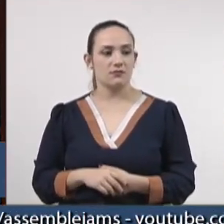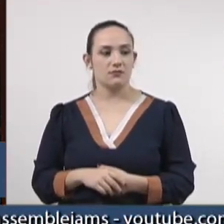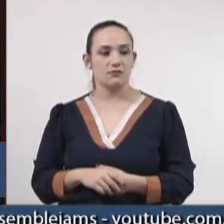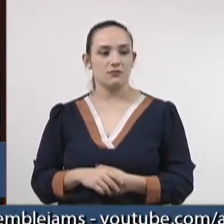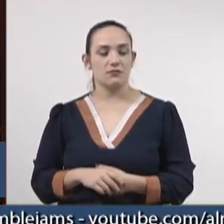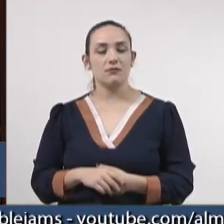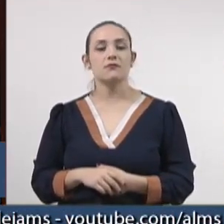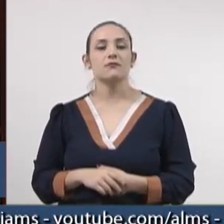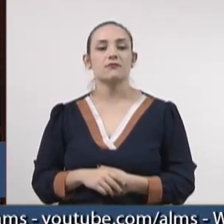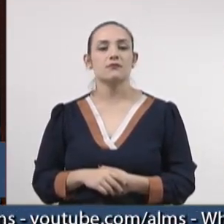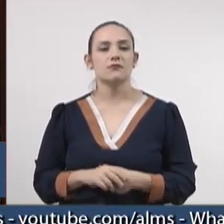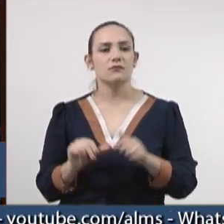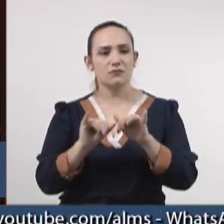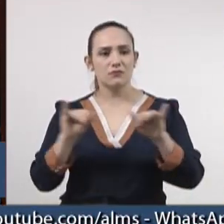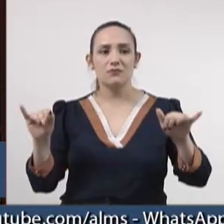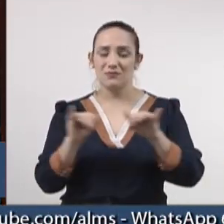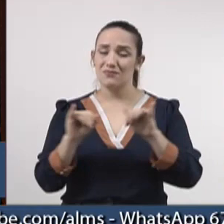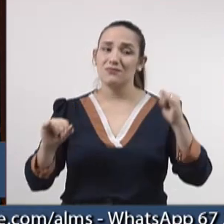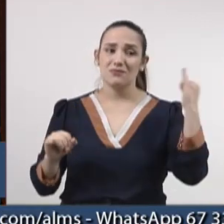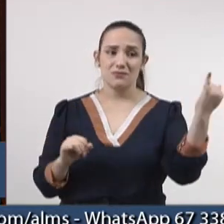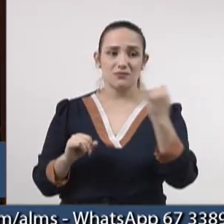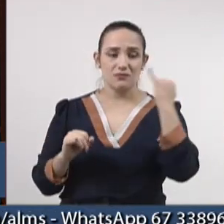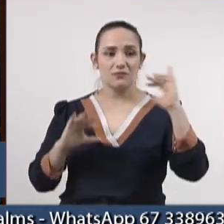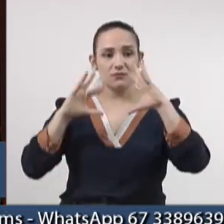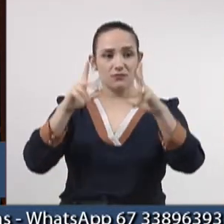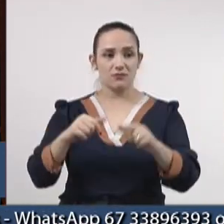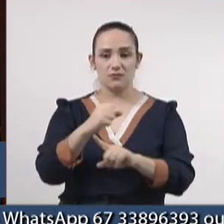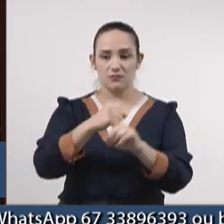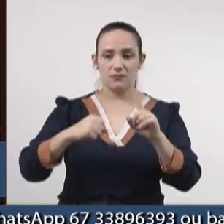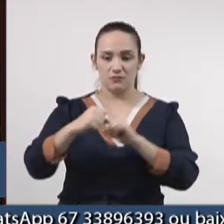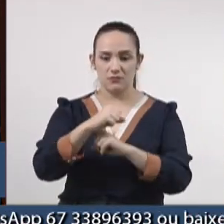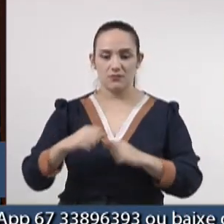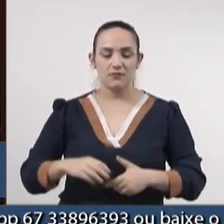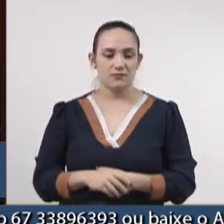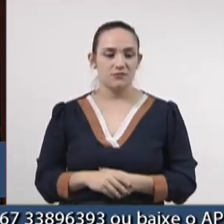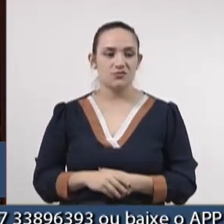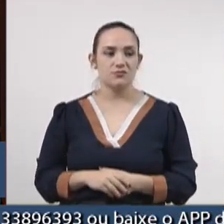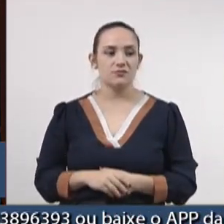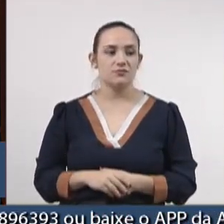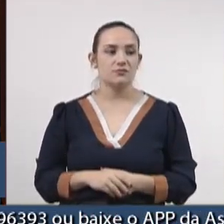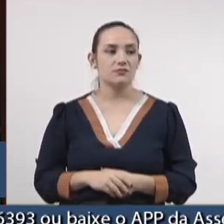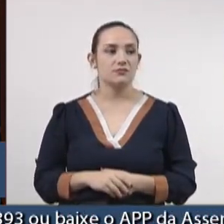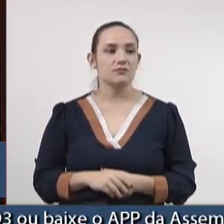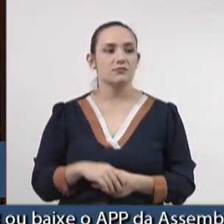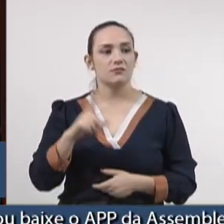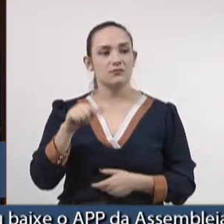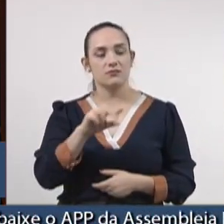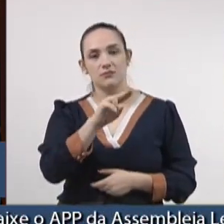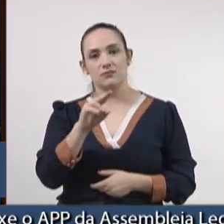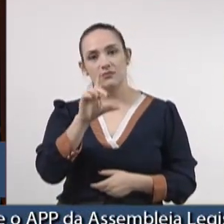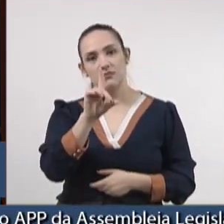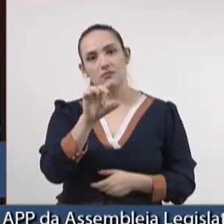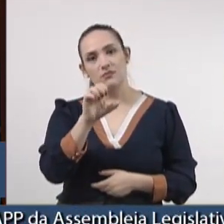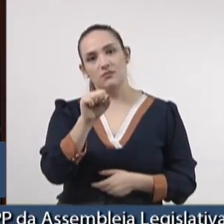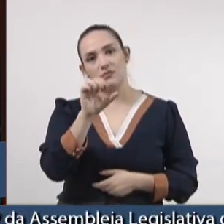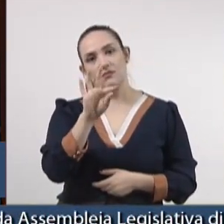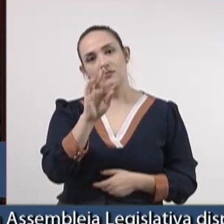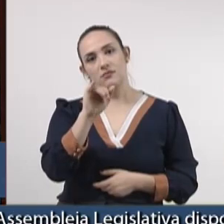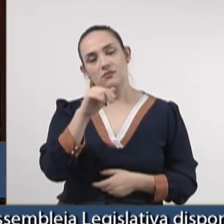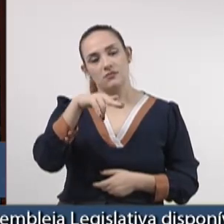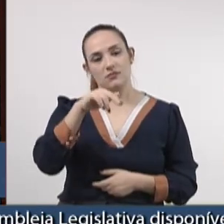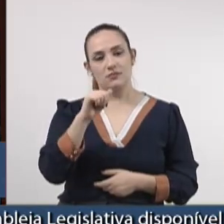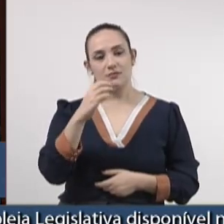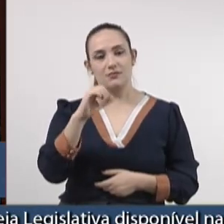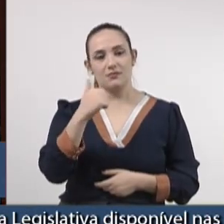para toda a sociedade mormente a sociedade sul-mato-grossense que é a campanha destinação também é conhecida como